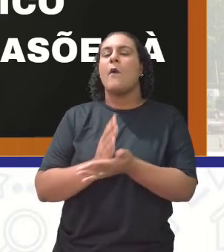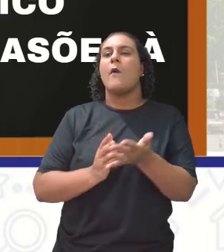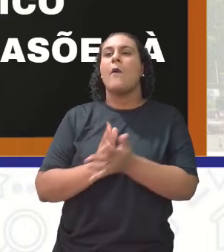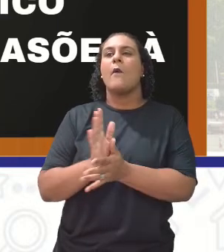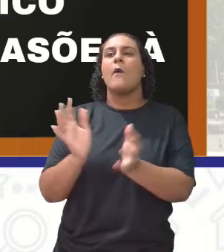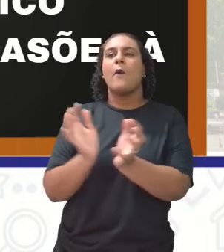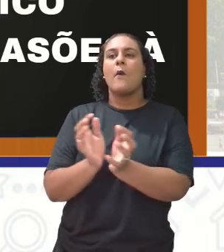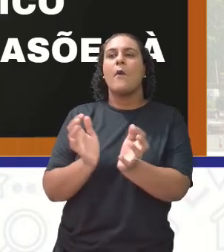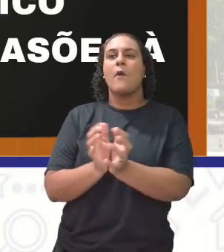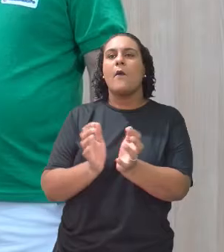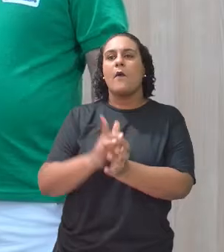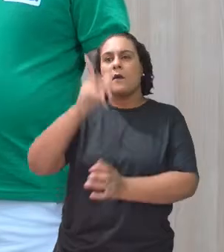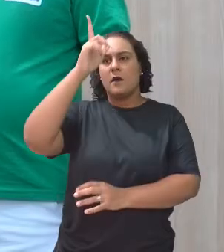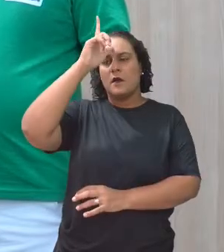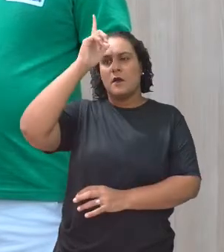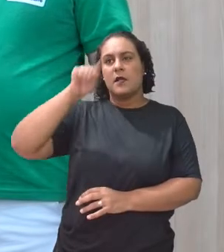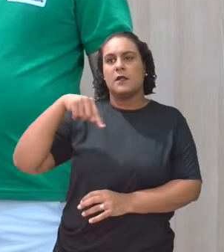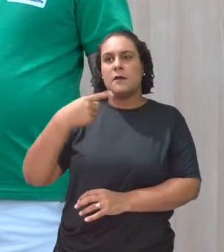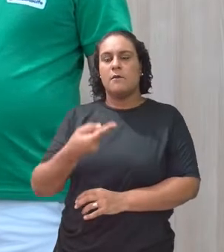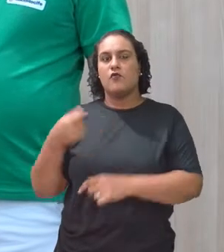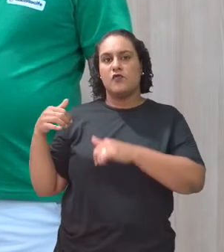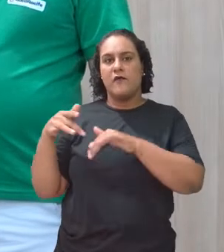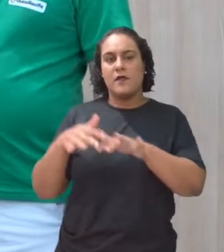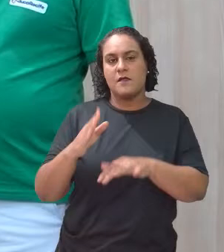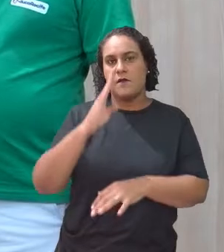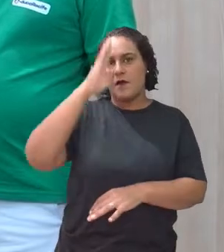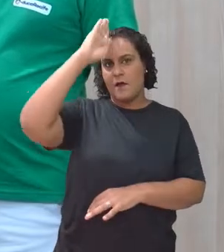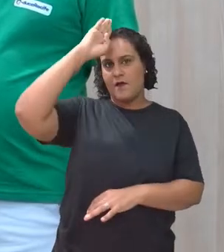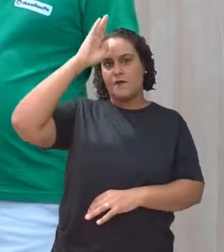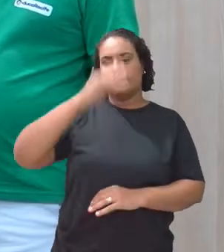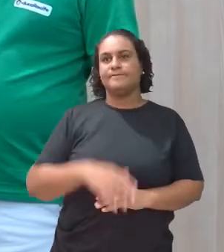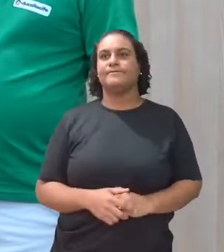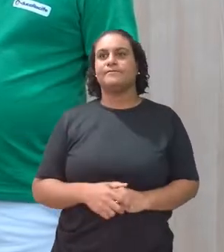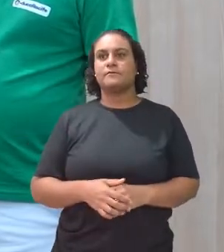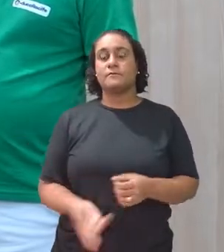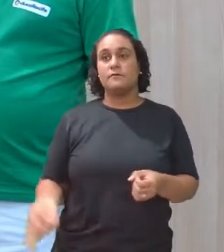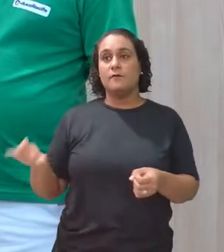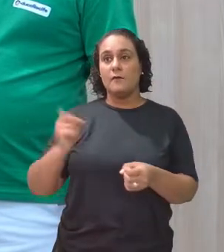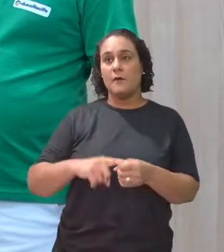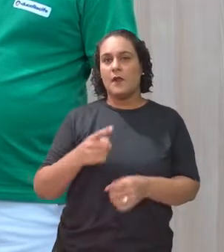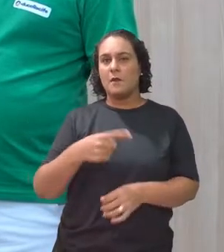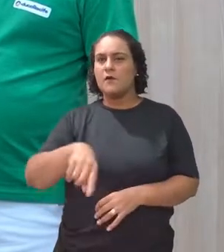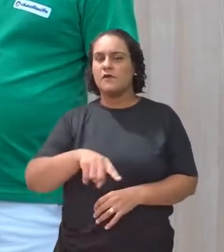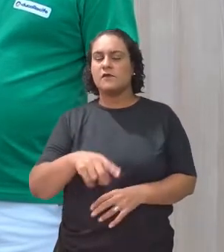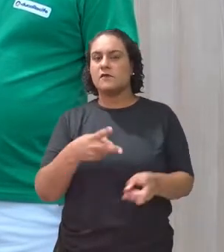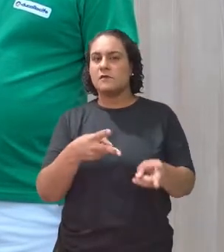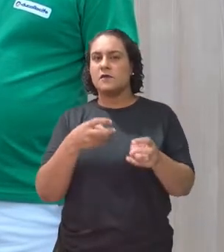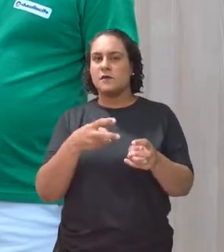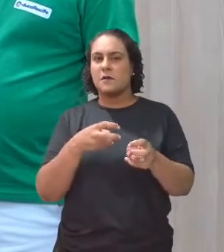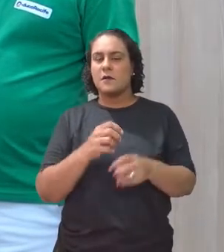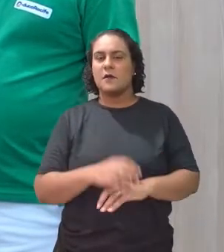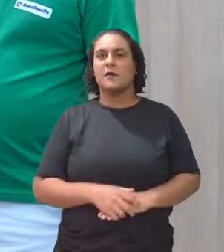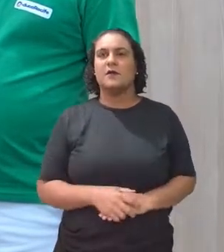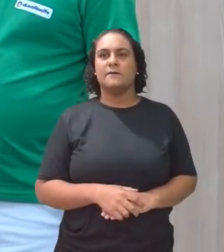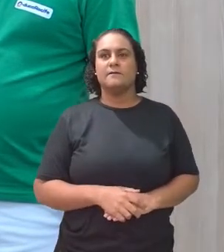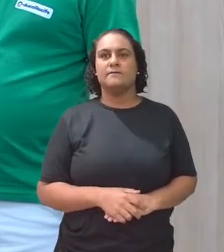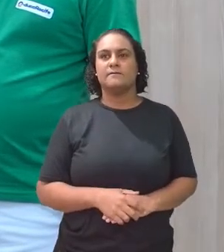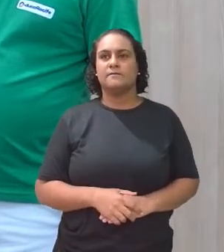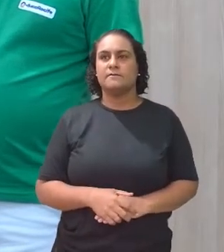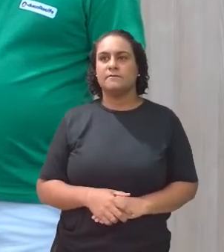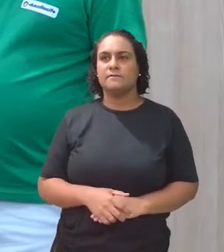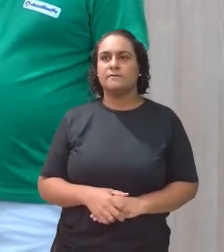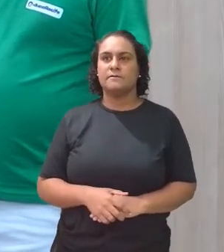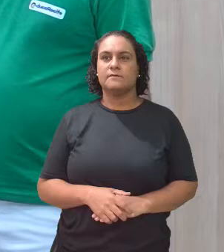estabelecido após a invasão a Roma. Vamos voltar aqui rapidinho para vocês terem uma noção. Aqui, pronto,